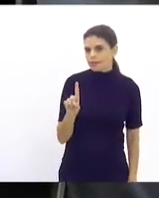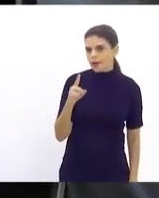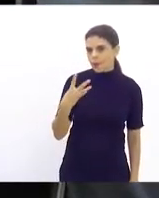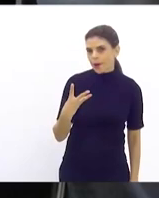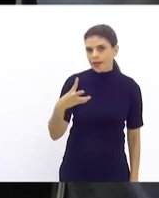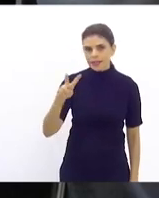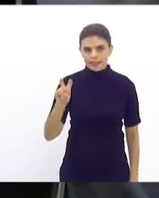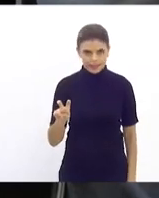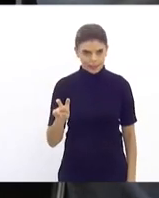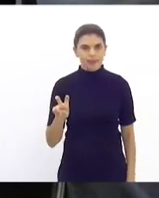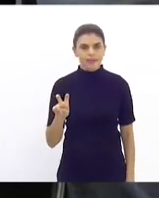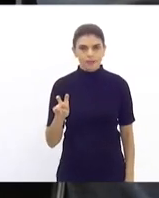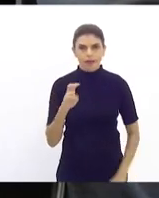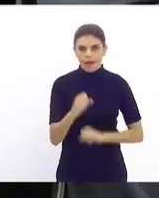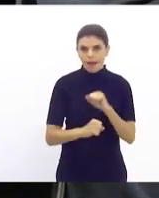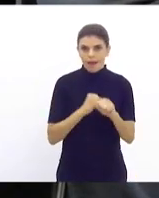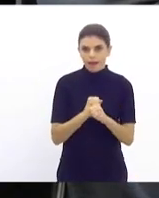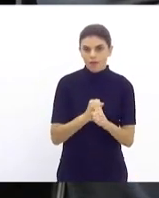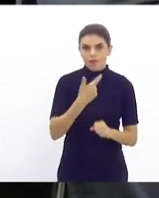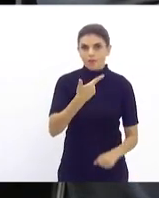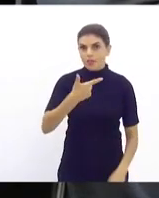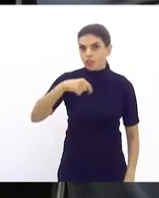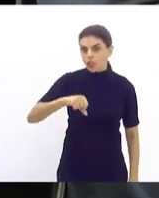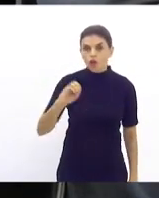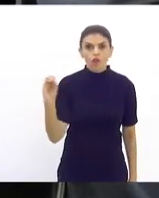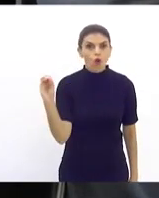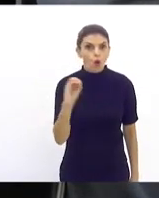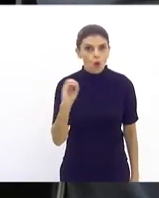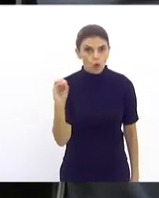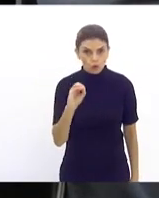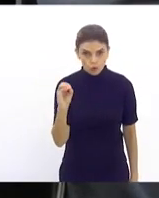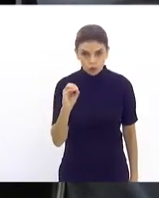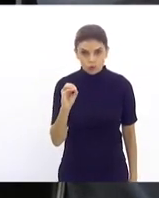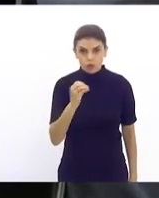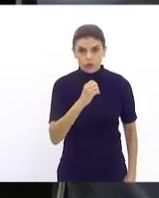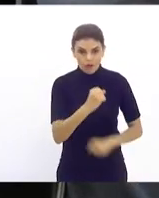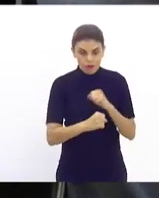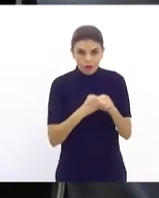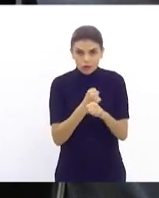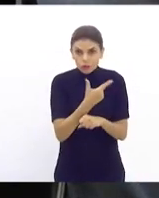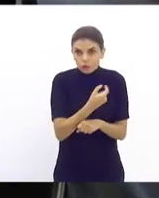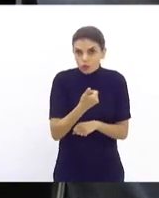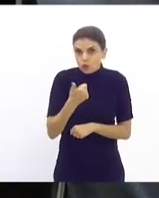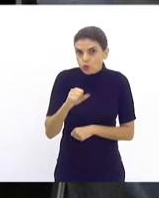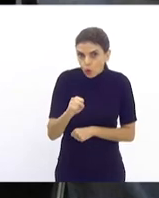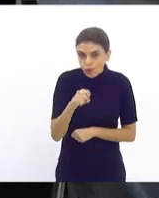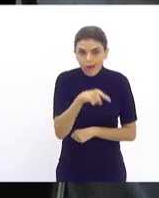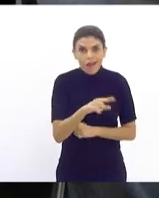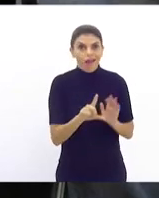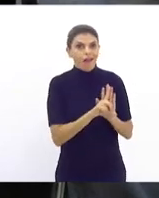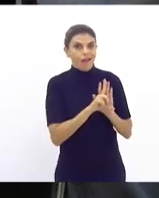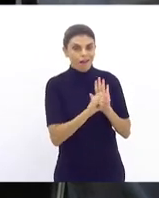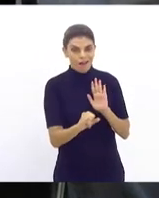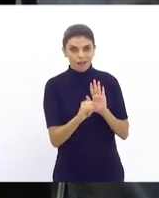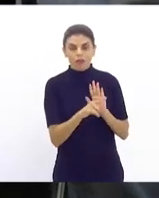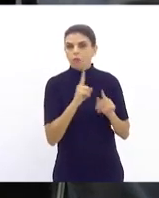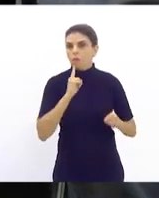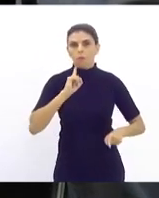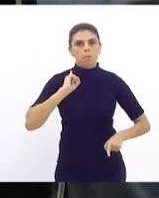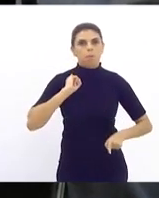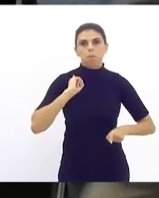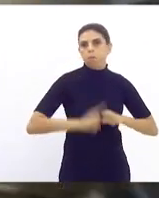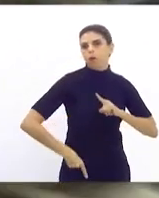8.145, de 29 de outubro de 2018, ela